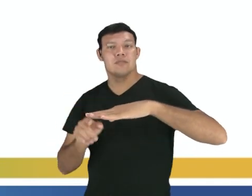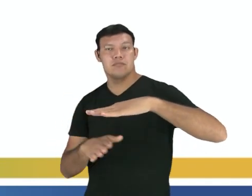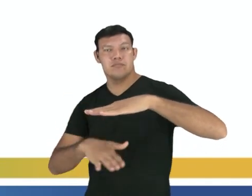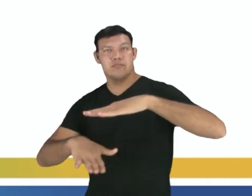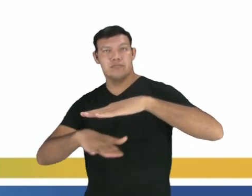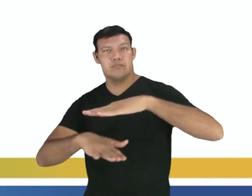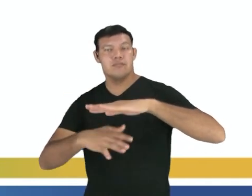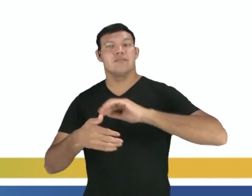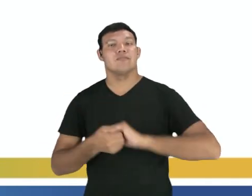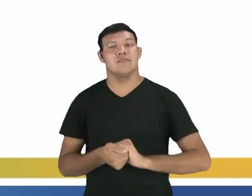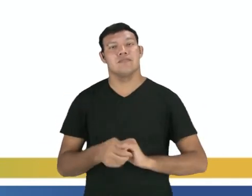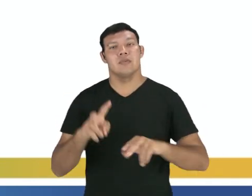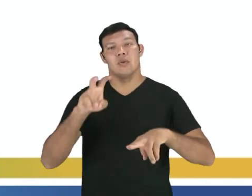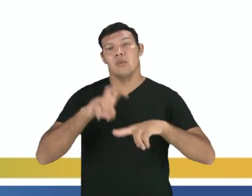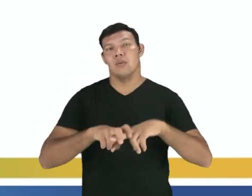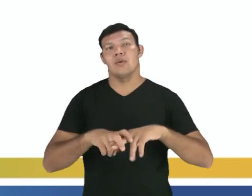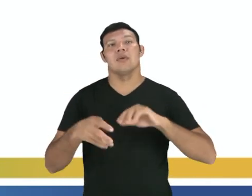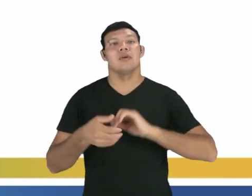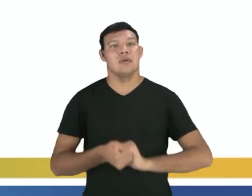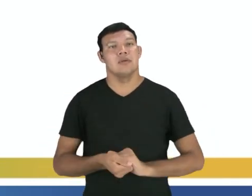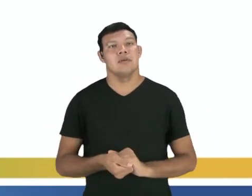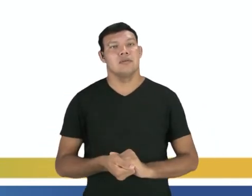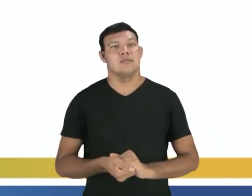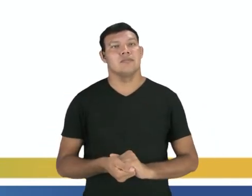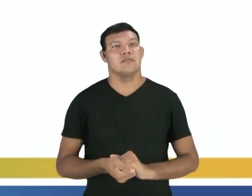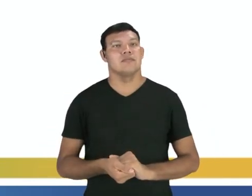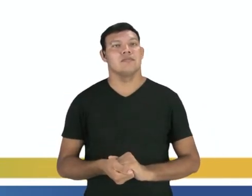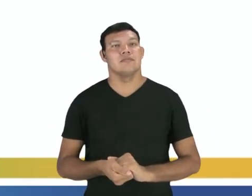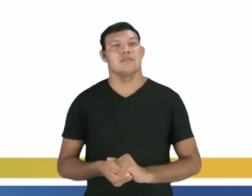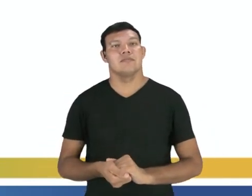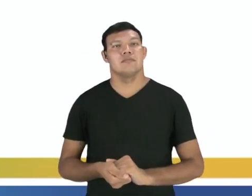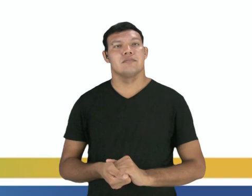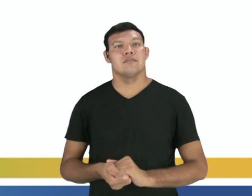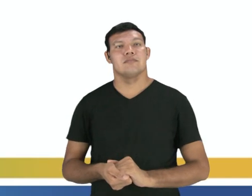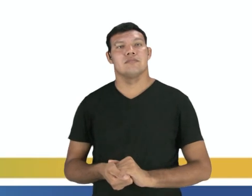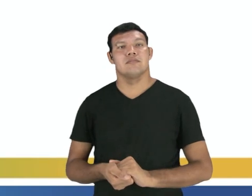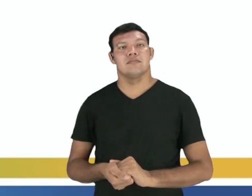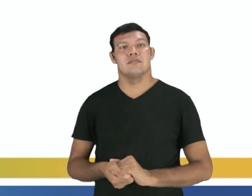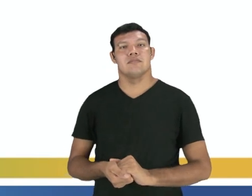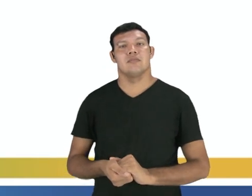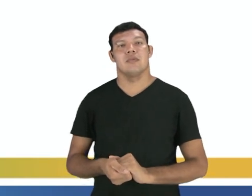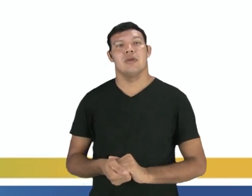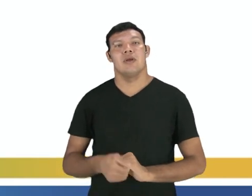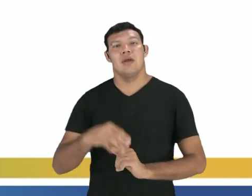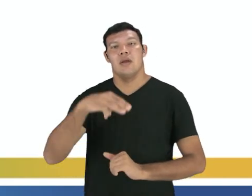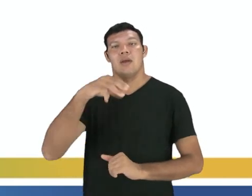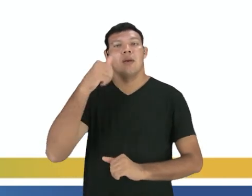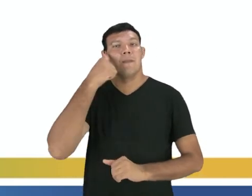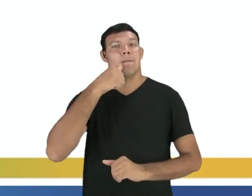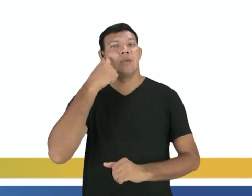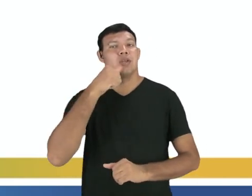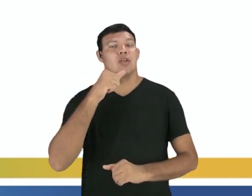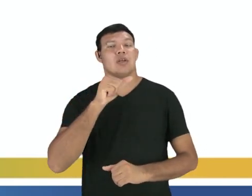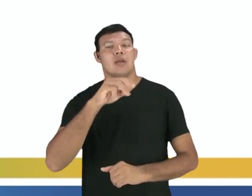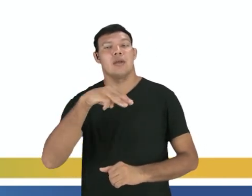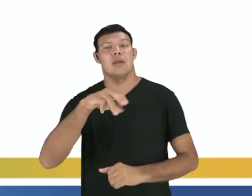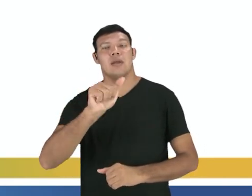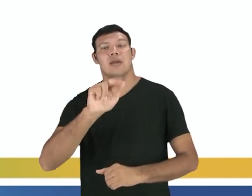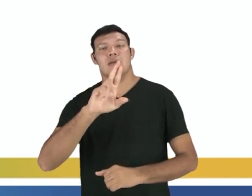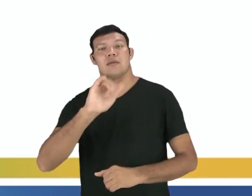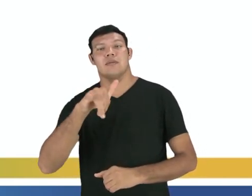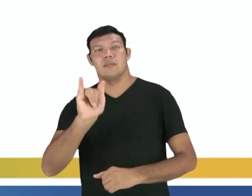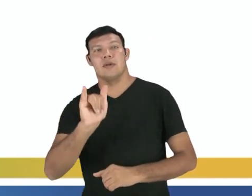completar a frase ué is Mary Onde está Mary xbs Qual a posição dela com